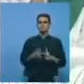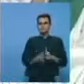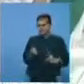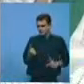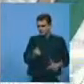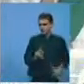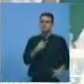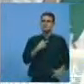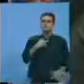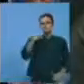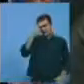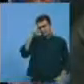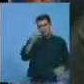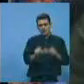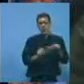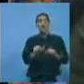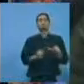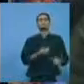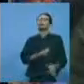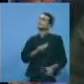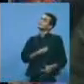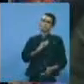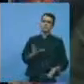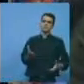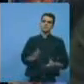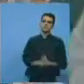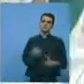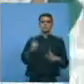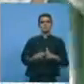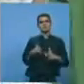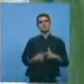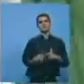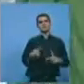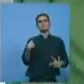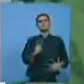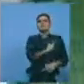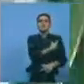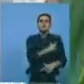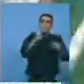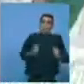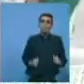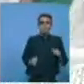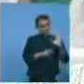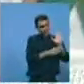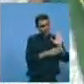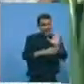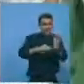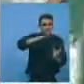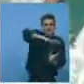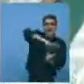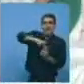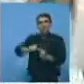meu Deus, eu saber que eu posso de alguma forma contribuir para que esse mundo imenso seja curado,